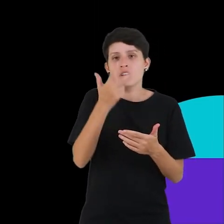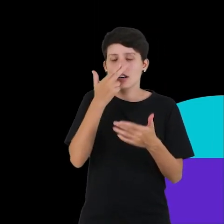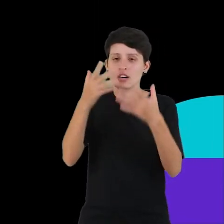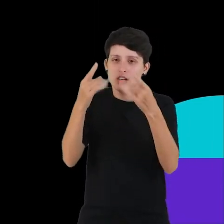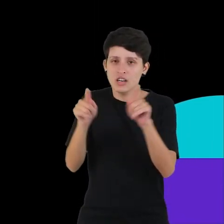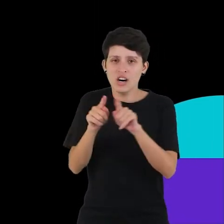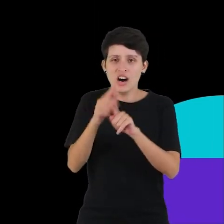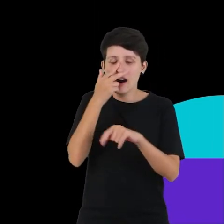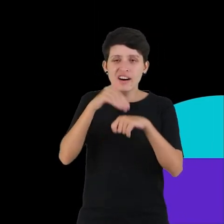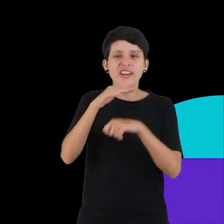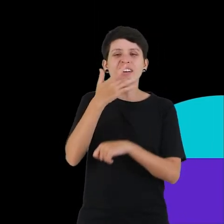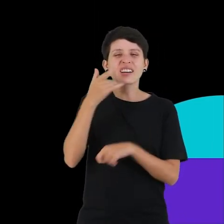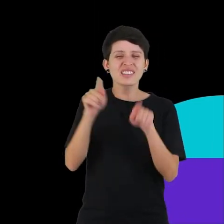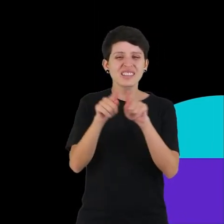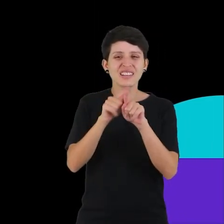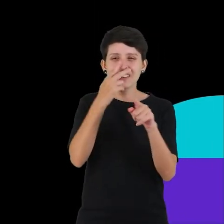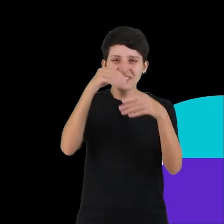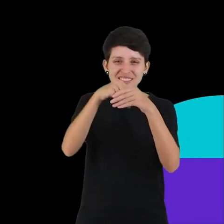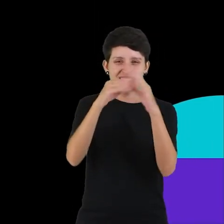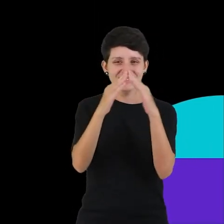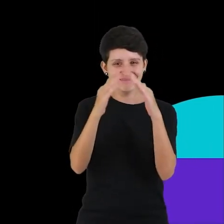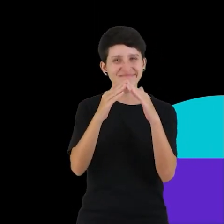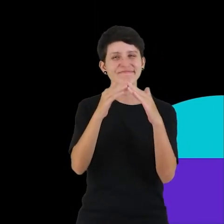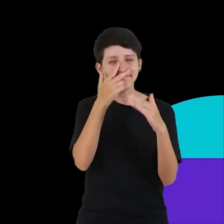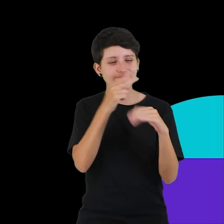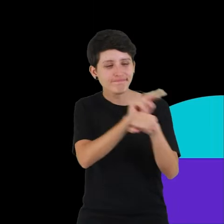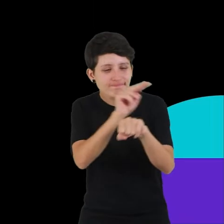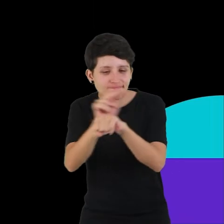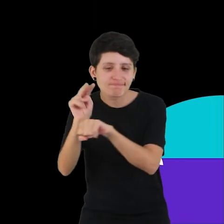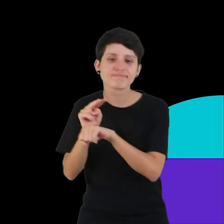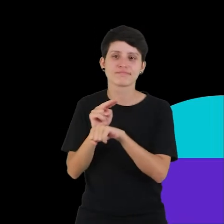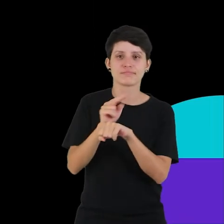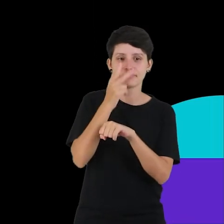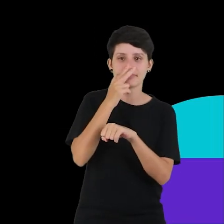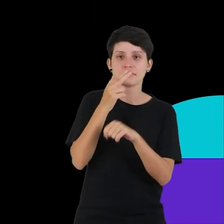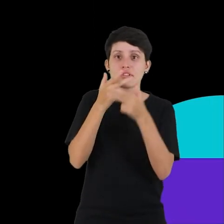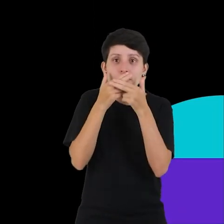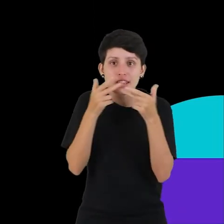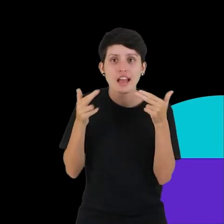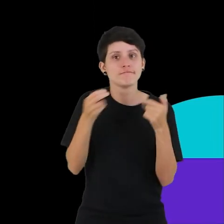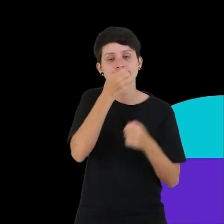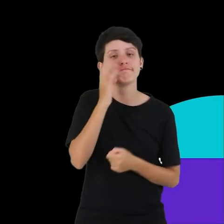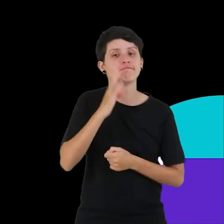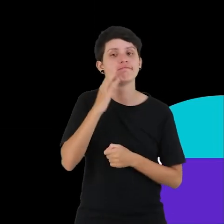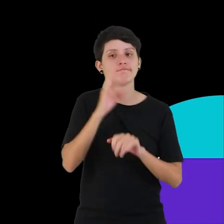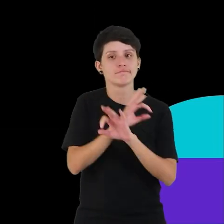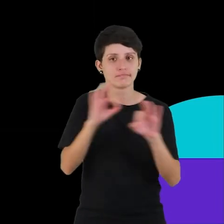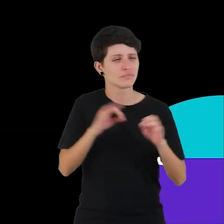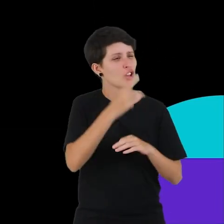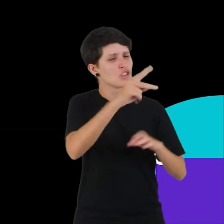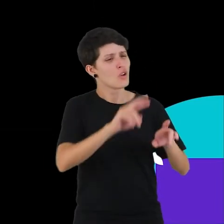Ela recebe as clientes em casa, um diferencial nas vendas. Fica mais fácil pra gente, né? A gente não tem que ir lá